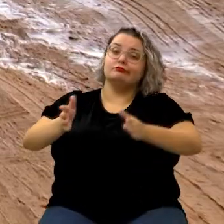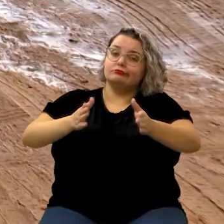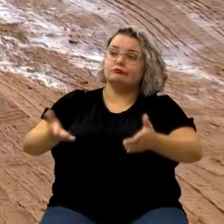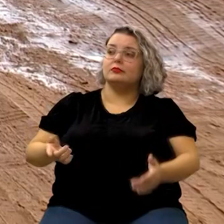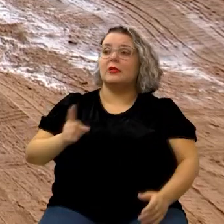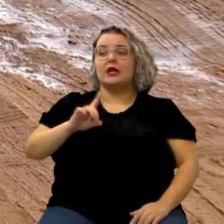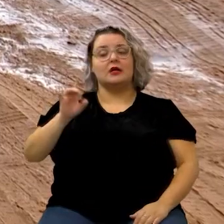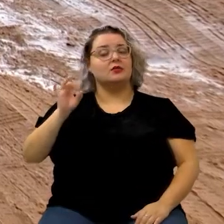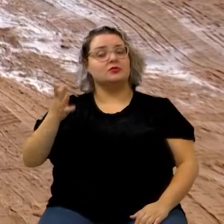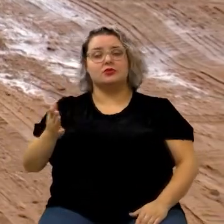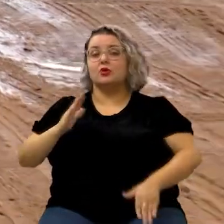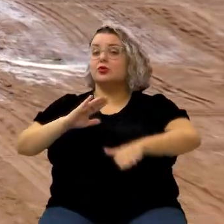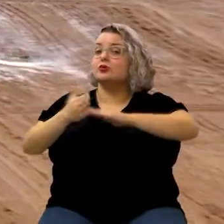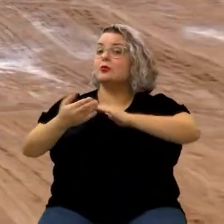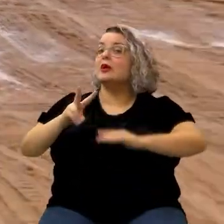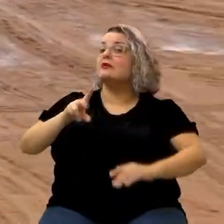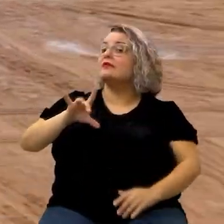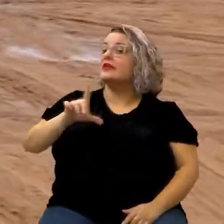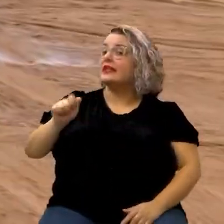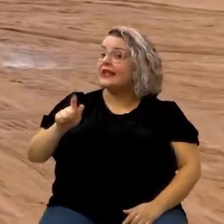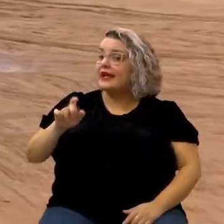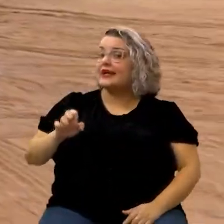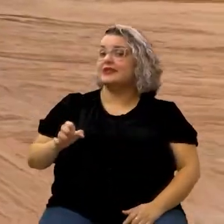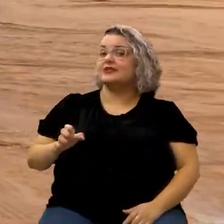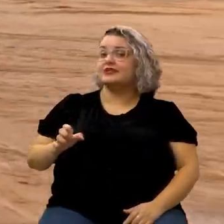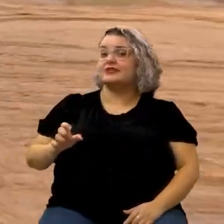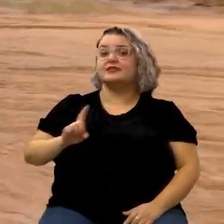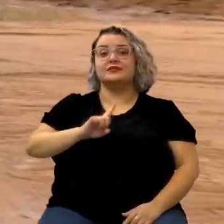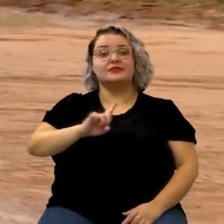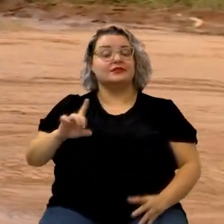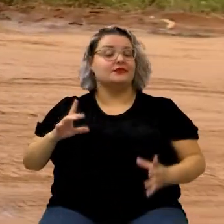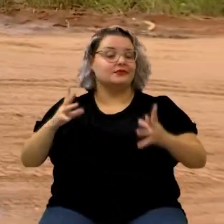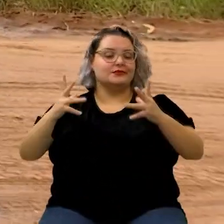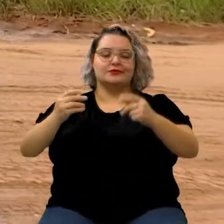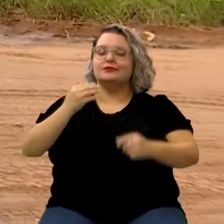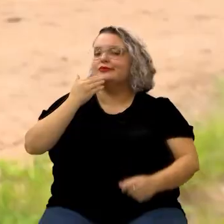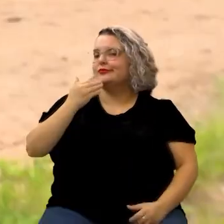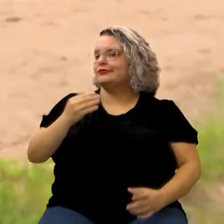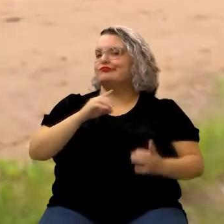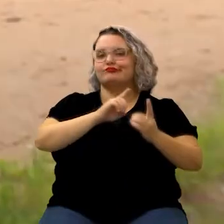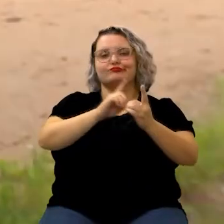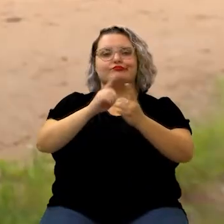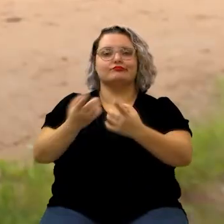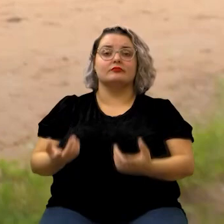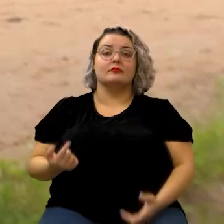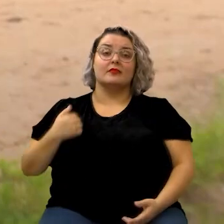só isso no bairro Village Nem todas as demandas foram atendidas